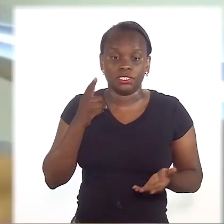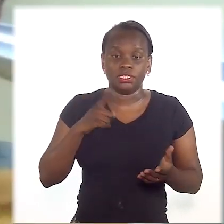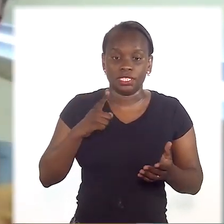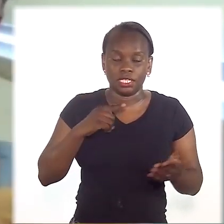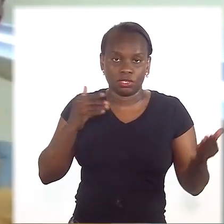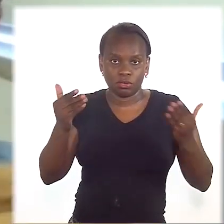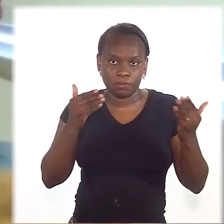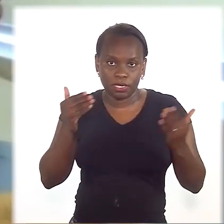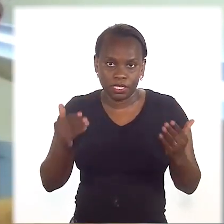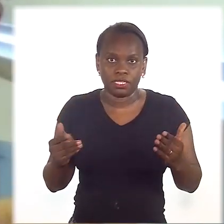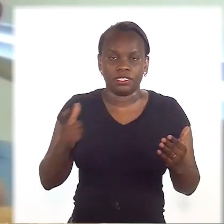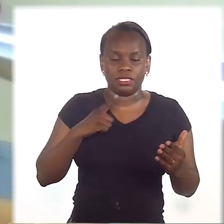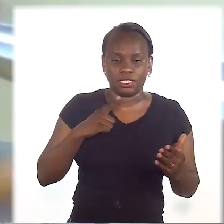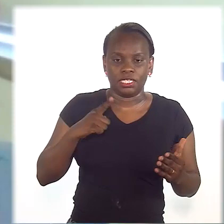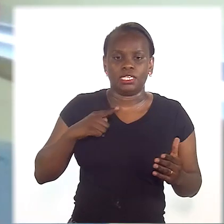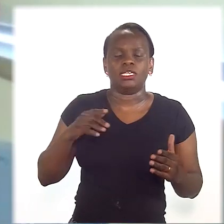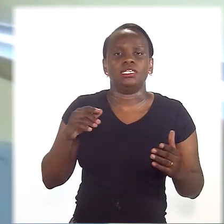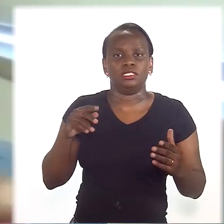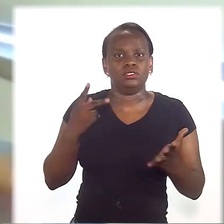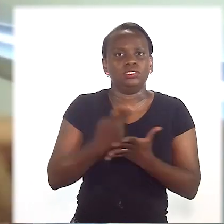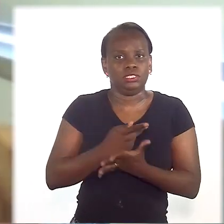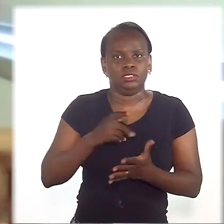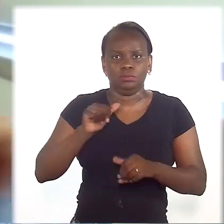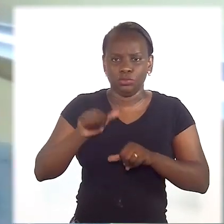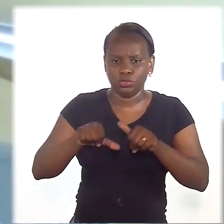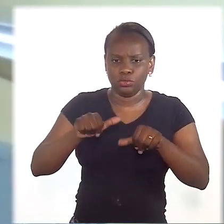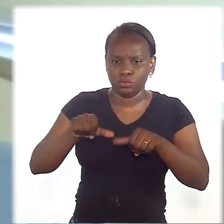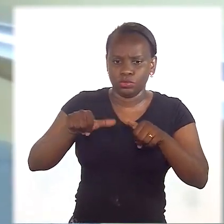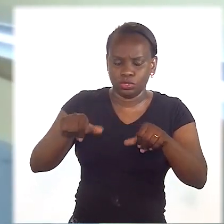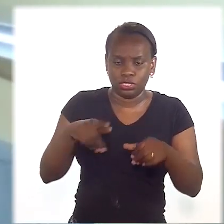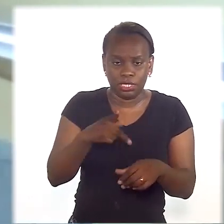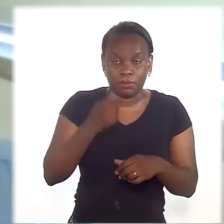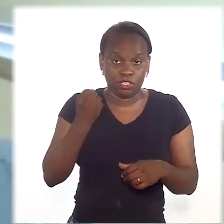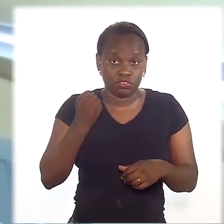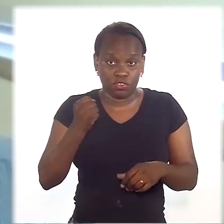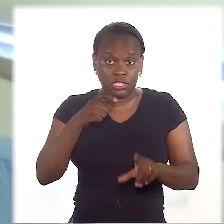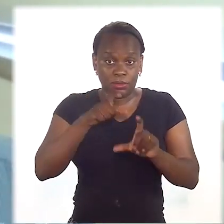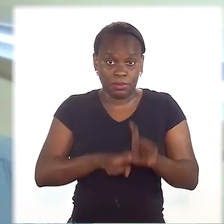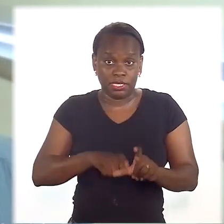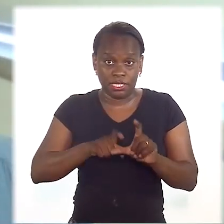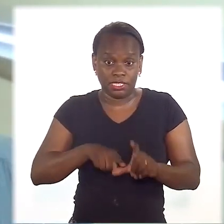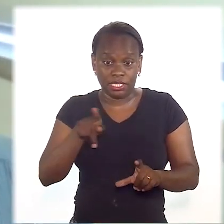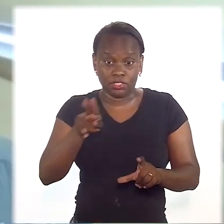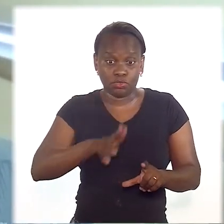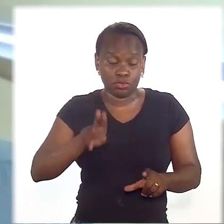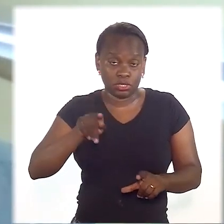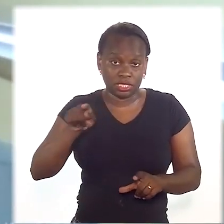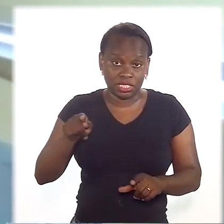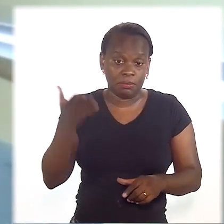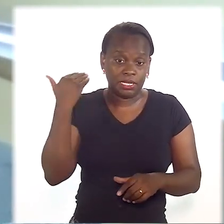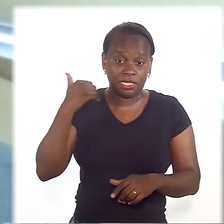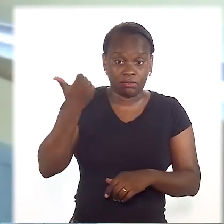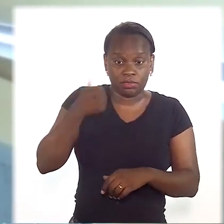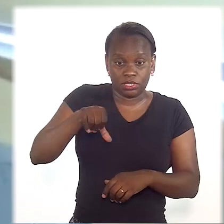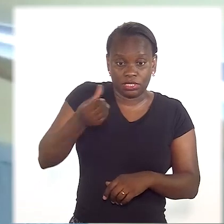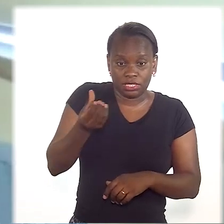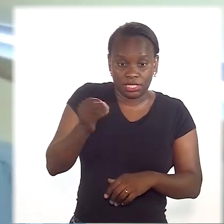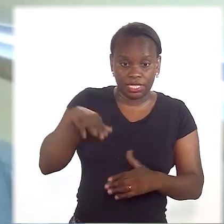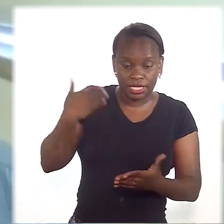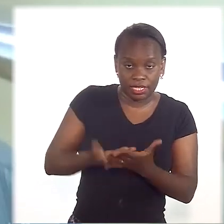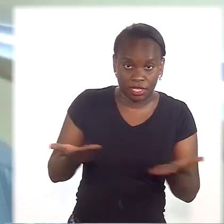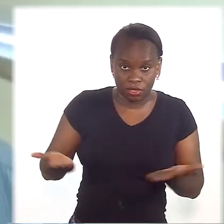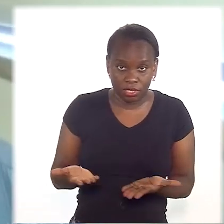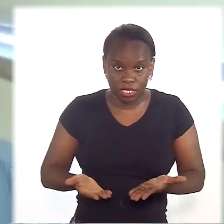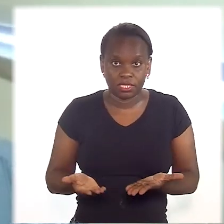em consideração isso sim, que houve modificações do potencial dependógeno dessa substância desde a década de 60